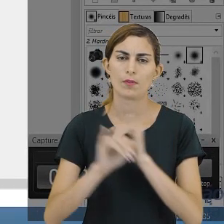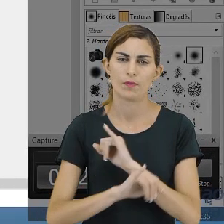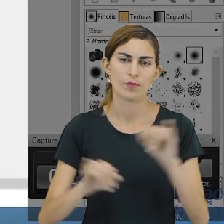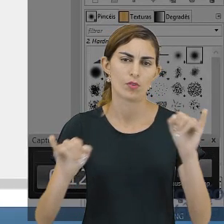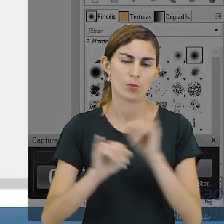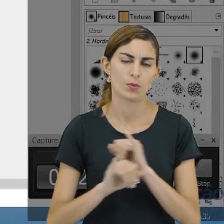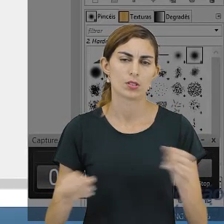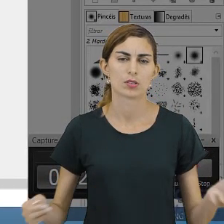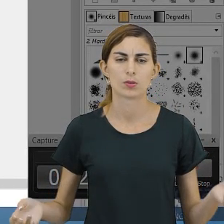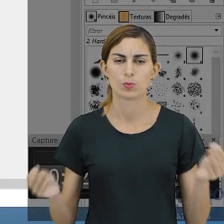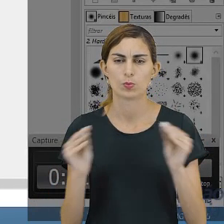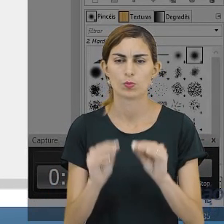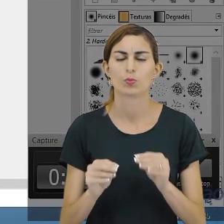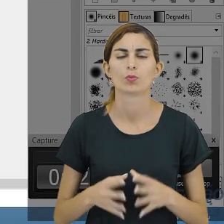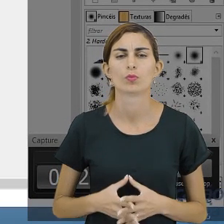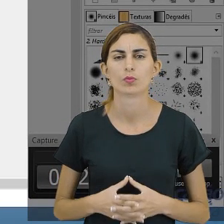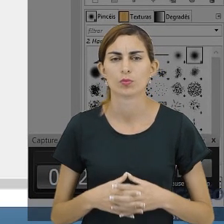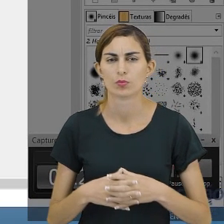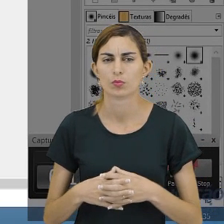essa informação,